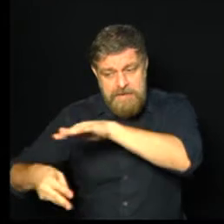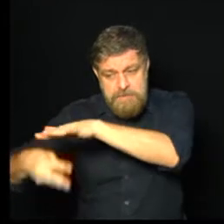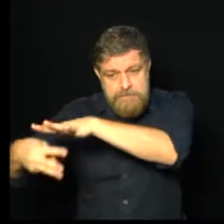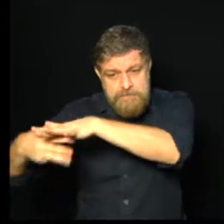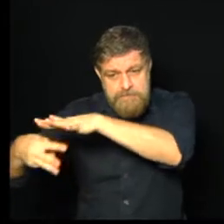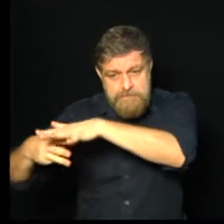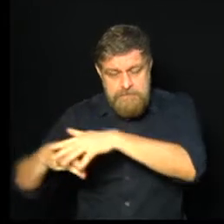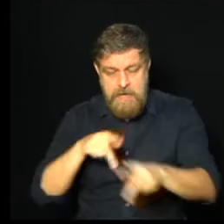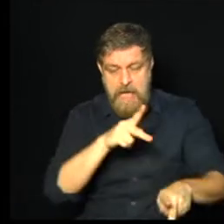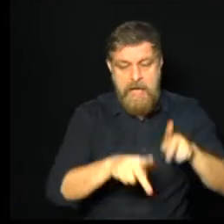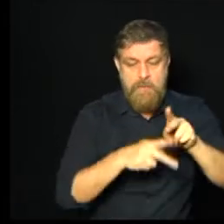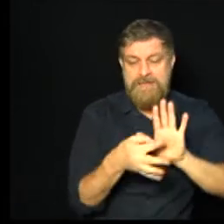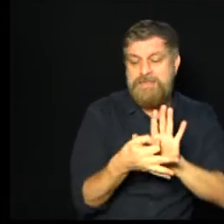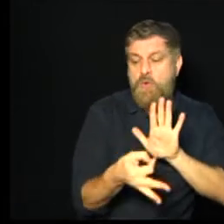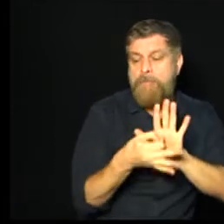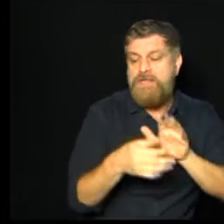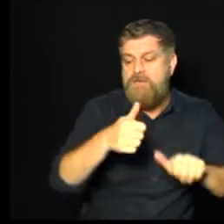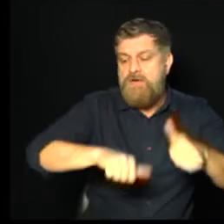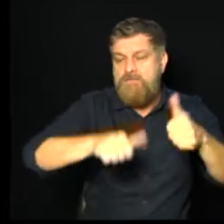população. Eu acho que é isso.